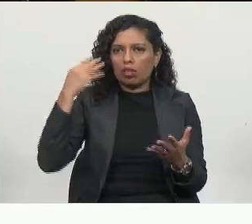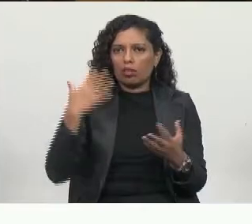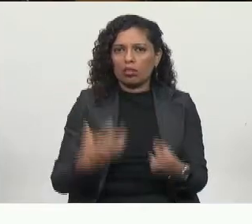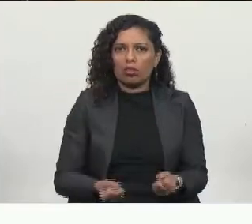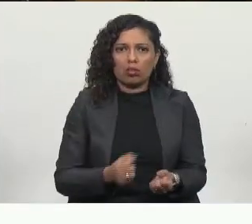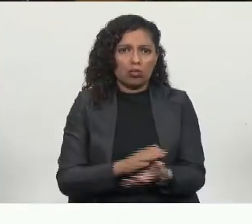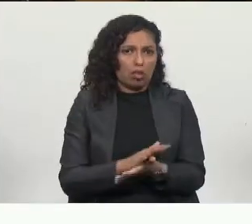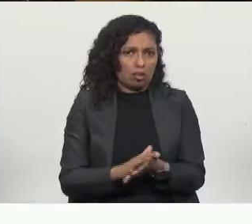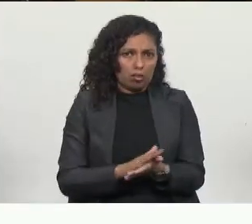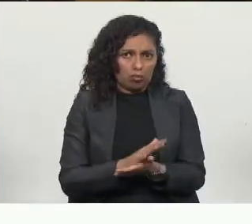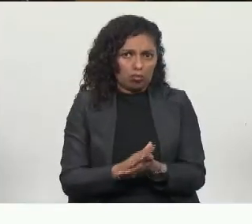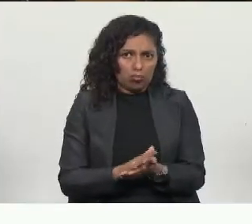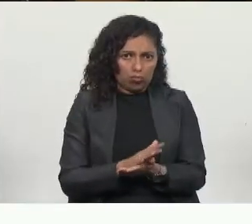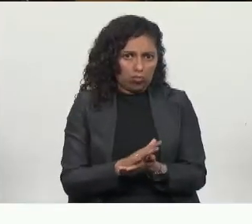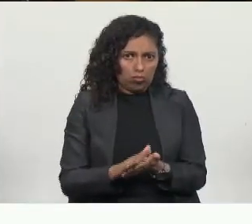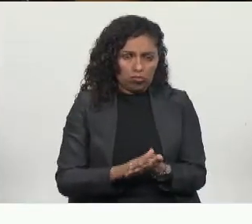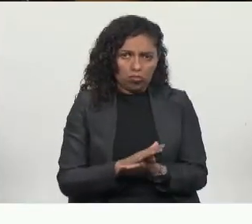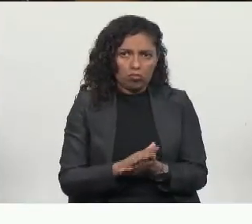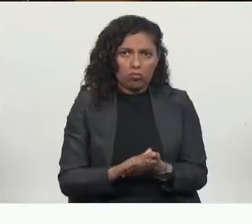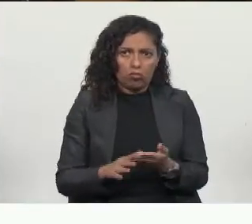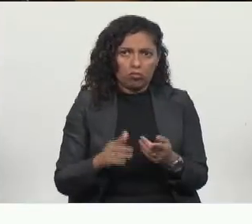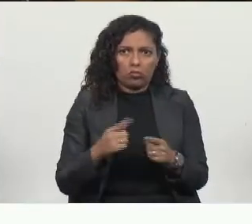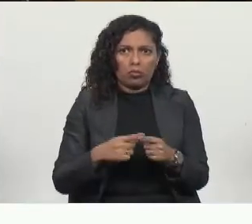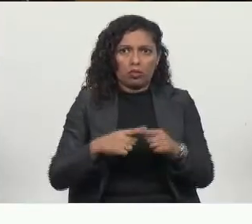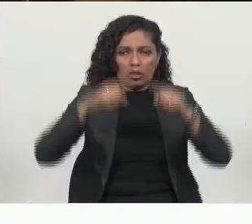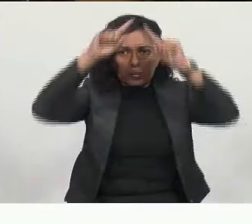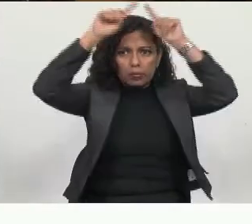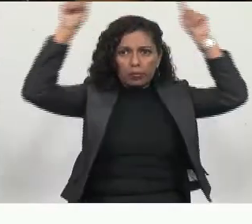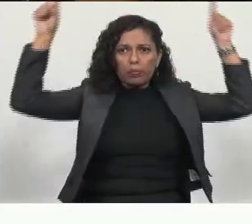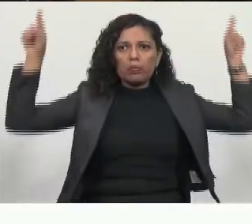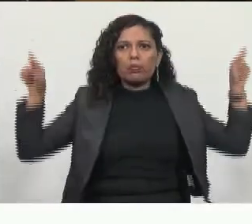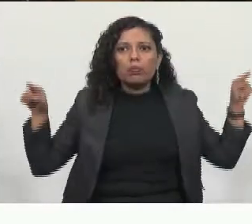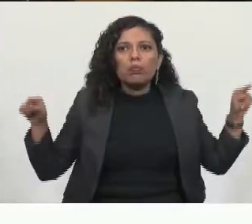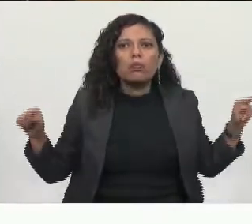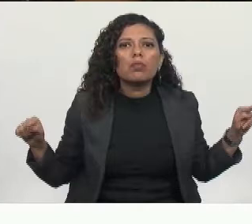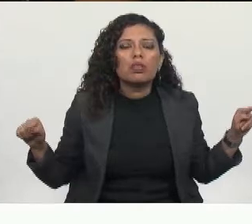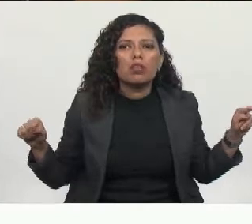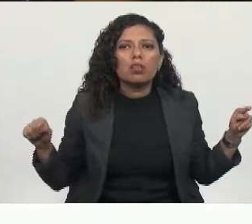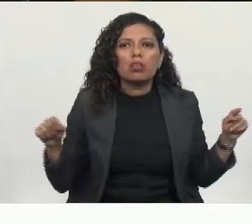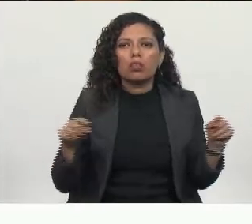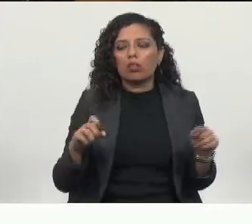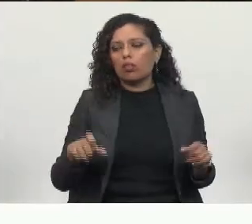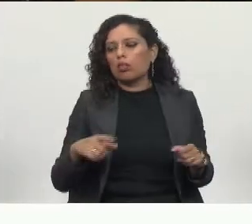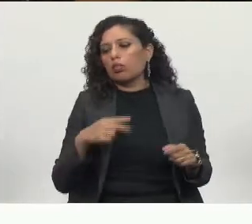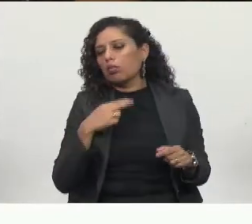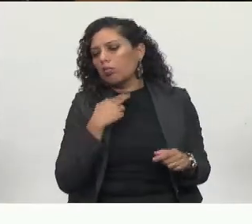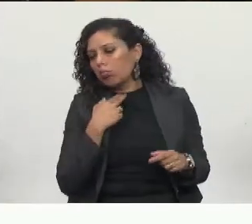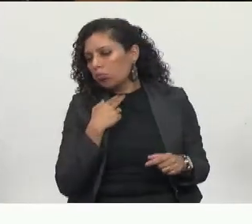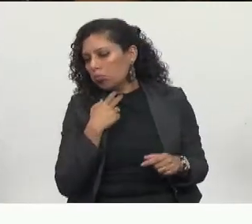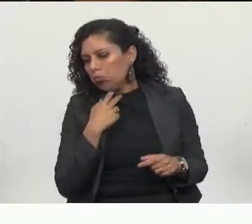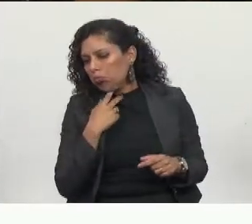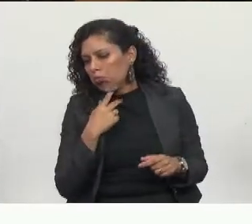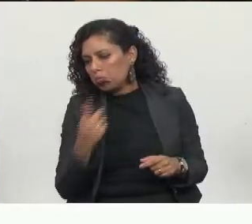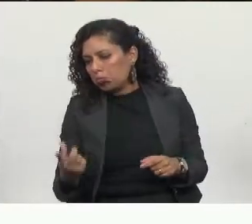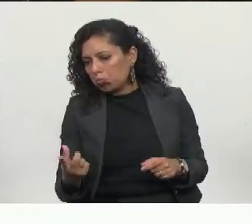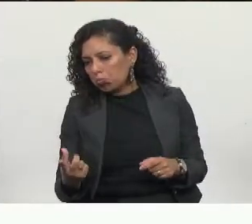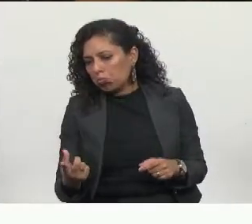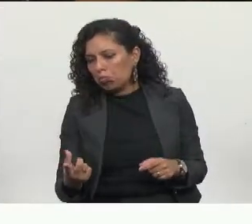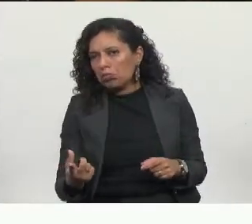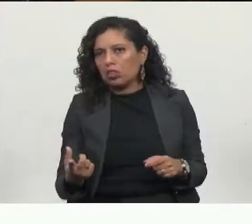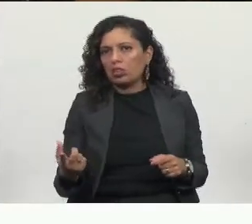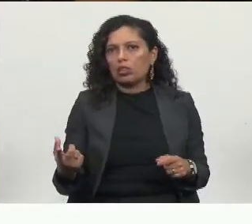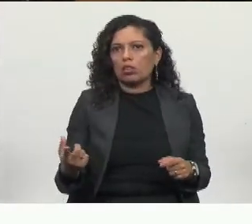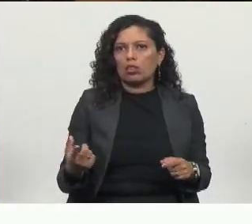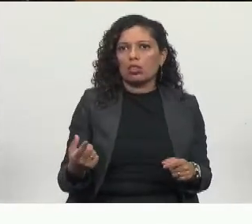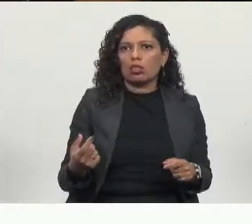detectores não se pode passar. A cautelar é impossível, não tem como. Como é que você vai deixar uma arma